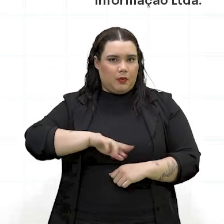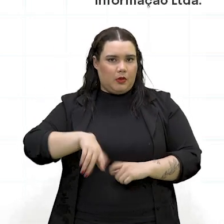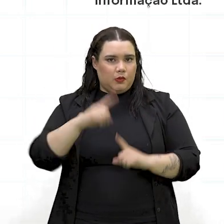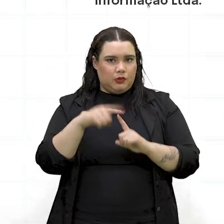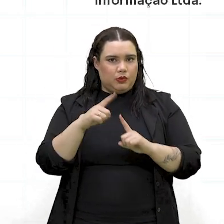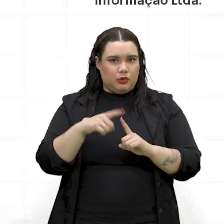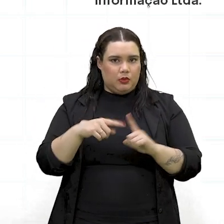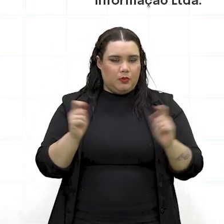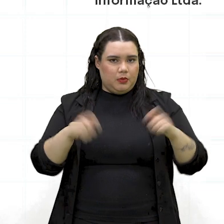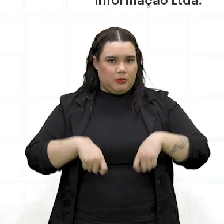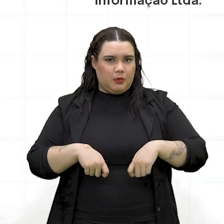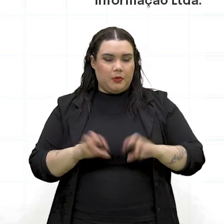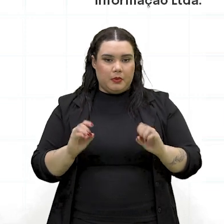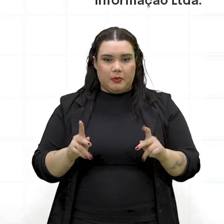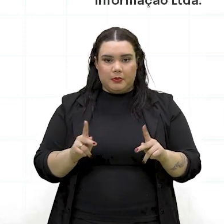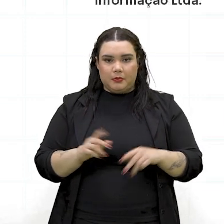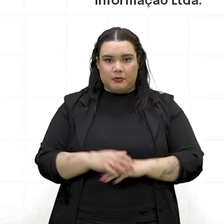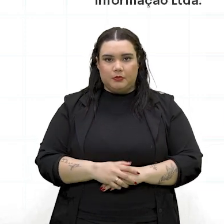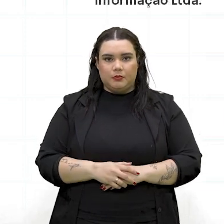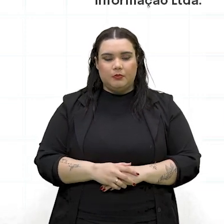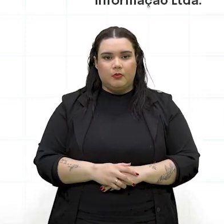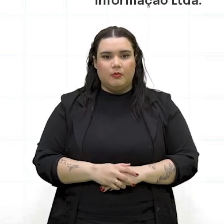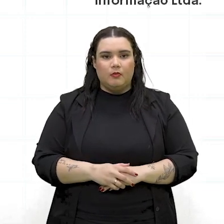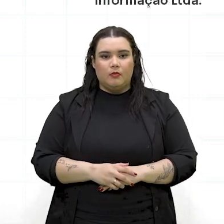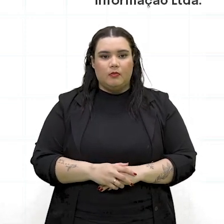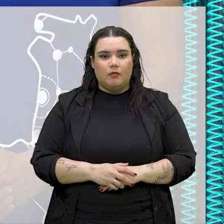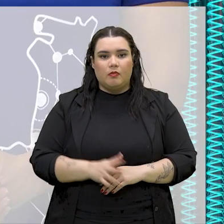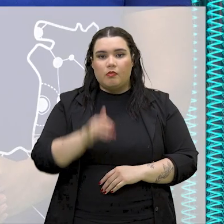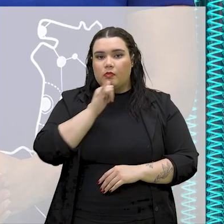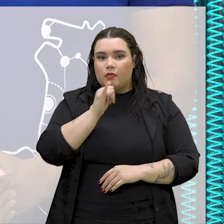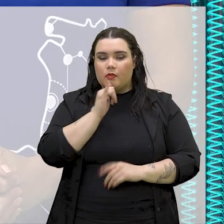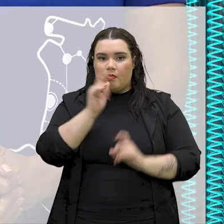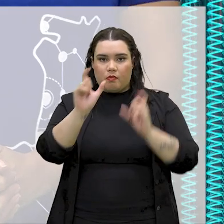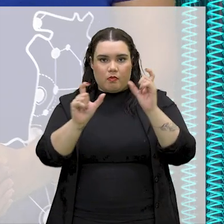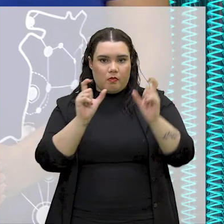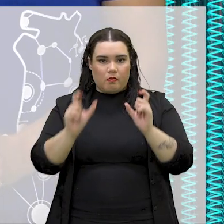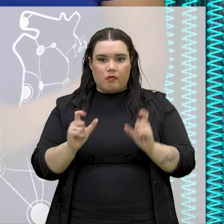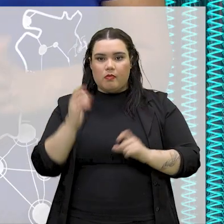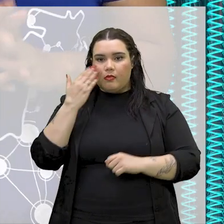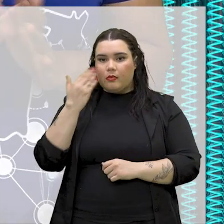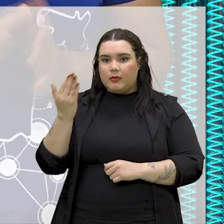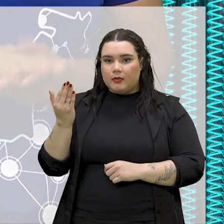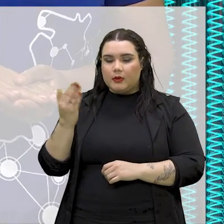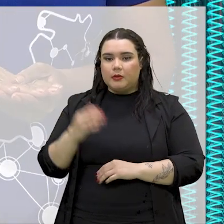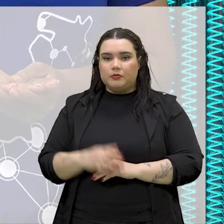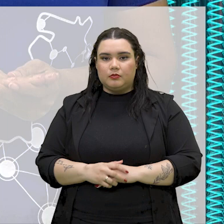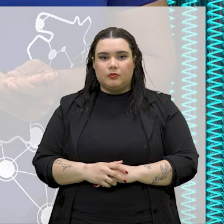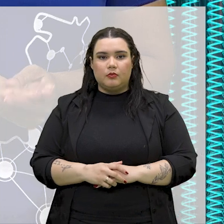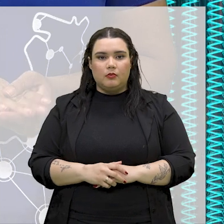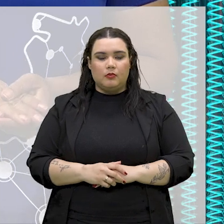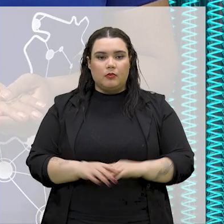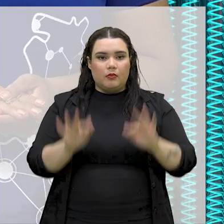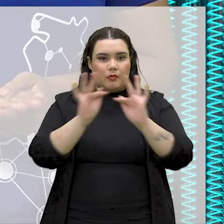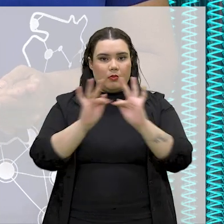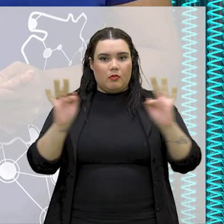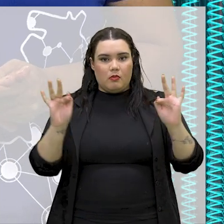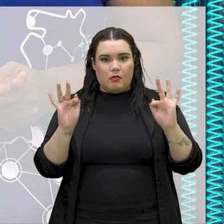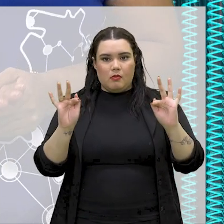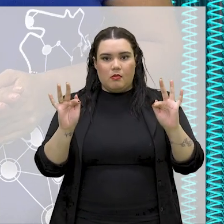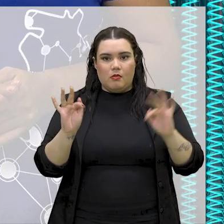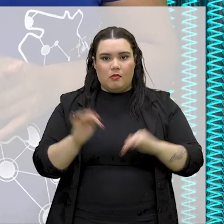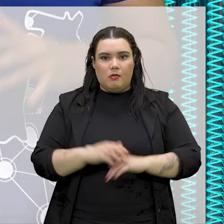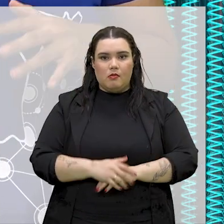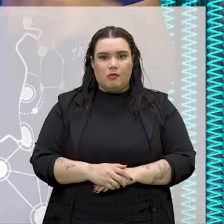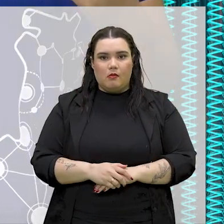de possibilidades, alright? Vamos aos exemplos. Ó, to express a possibility